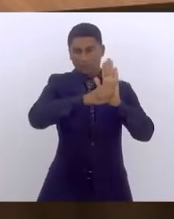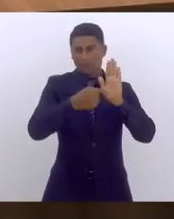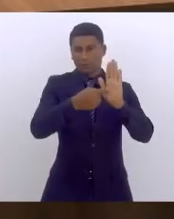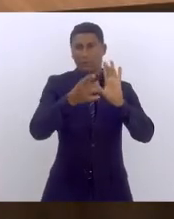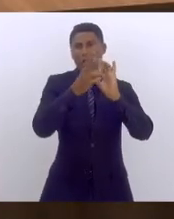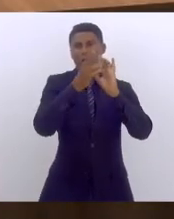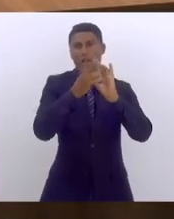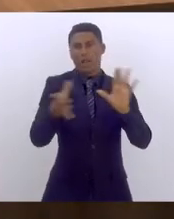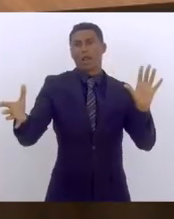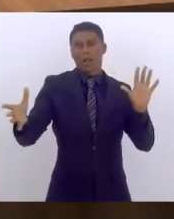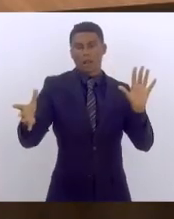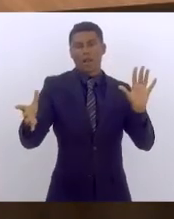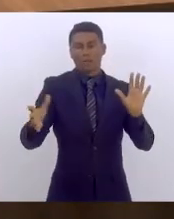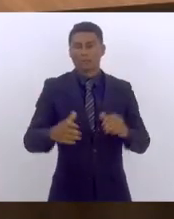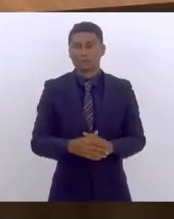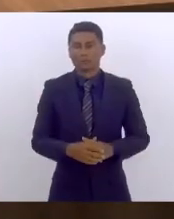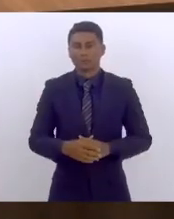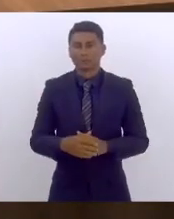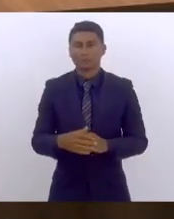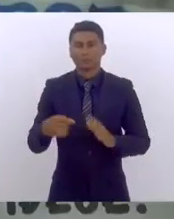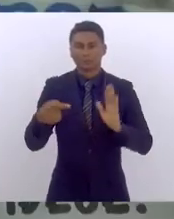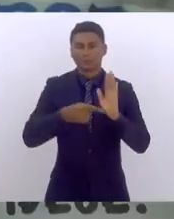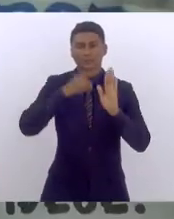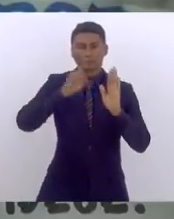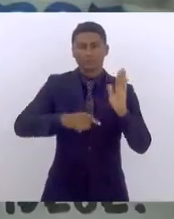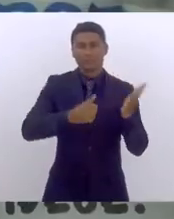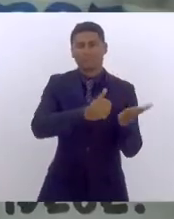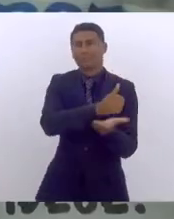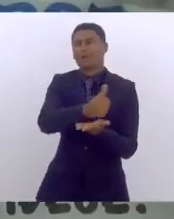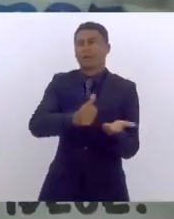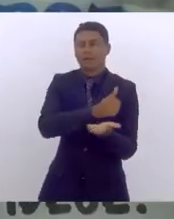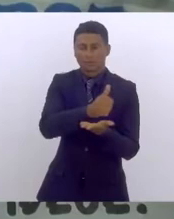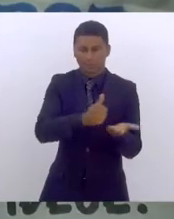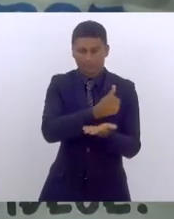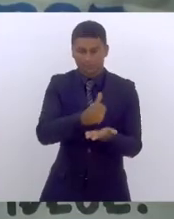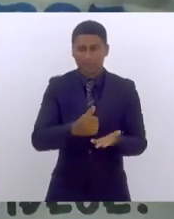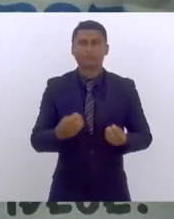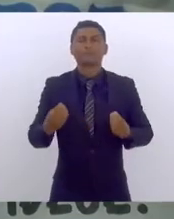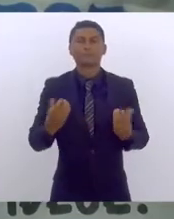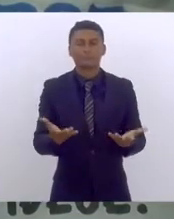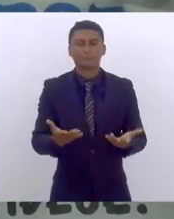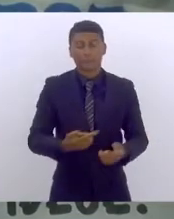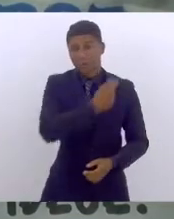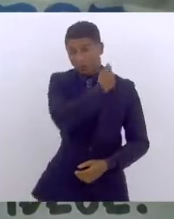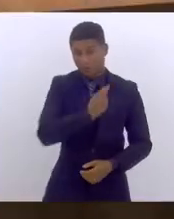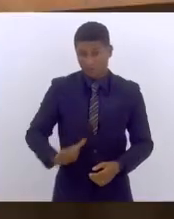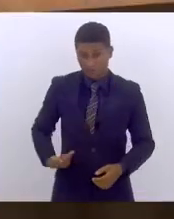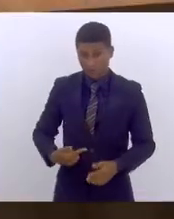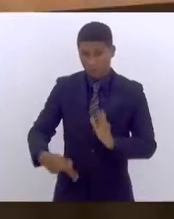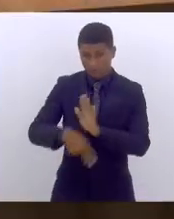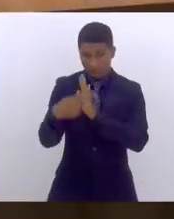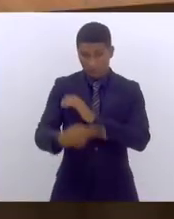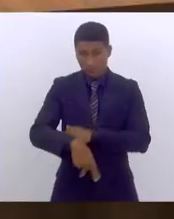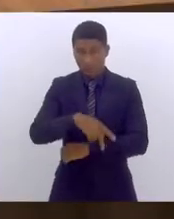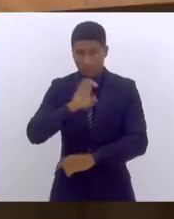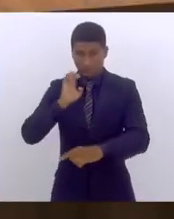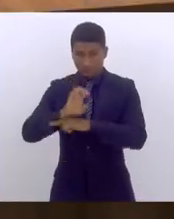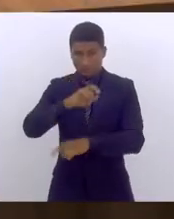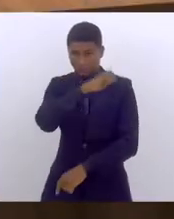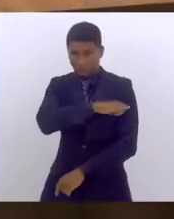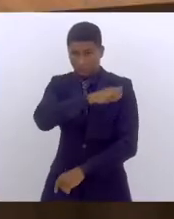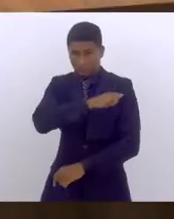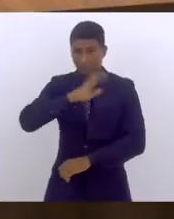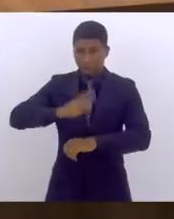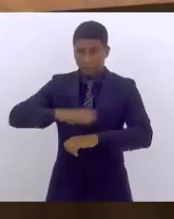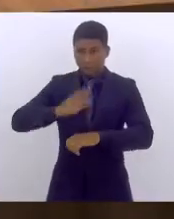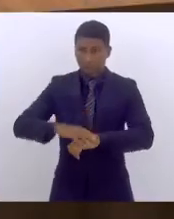visa servir de base, senhora presidente, para que o governador do estado possa despachar